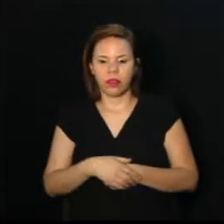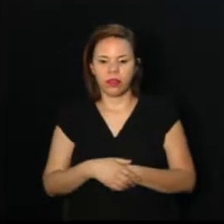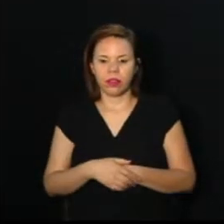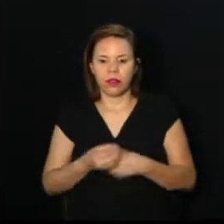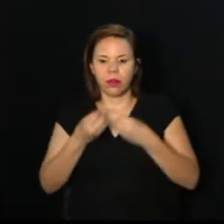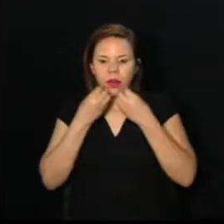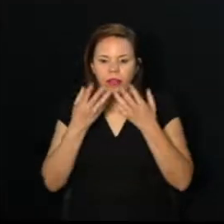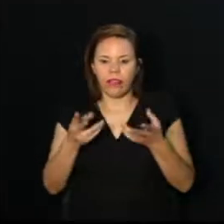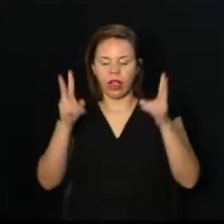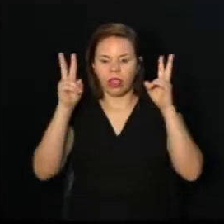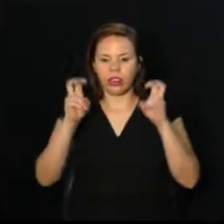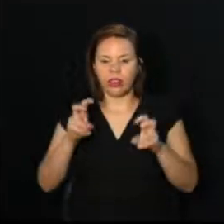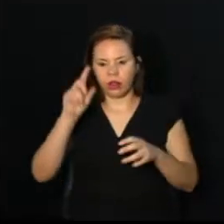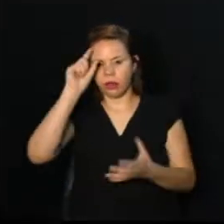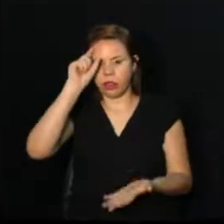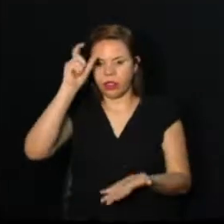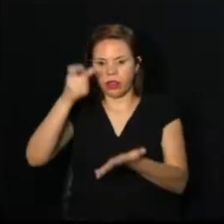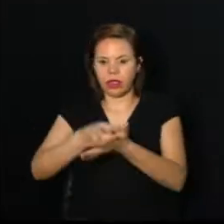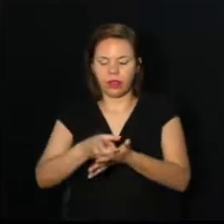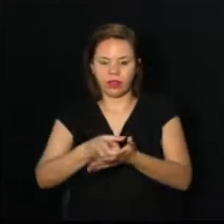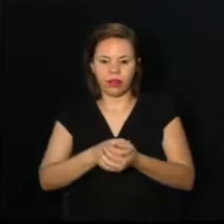de dislexia,